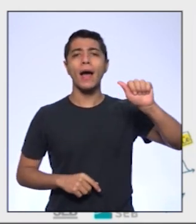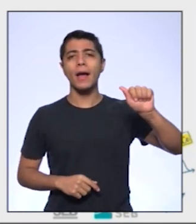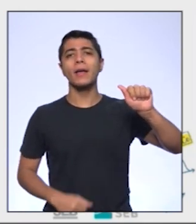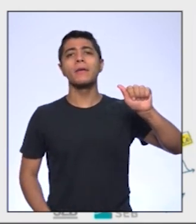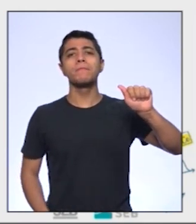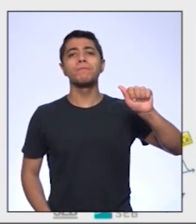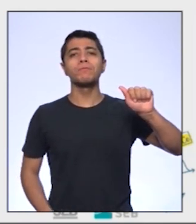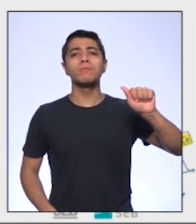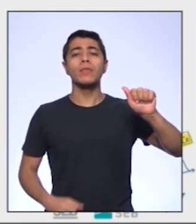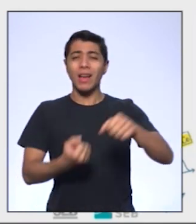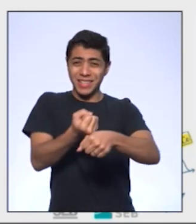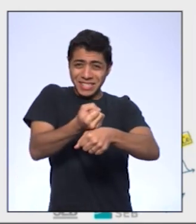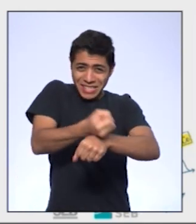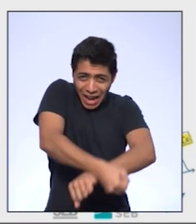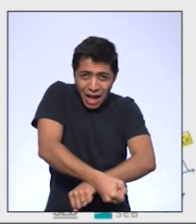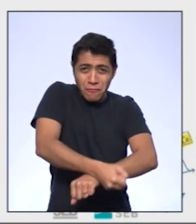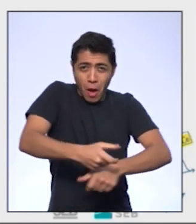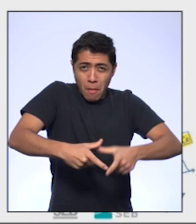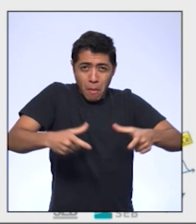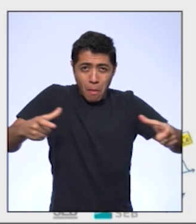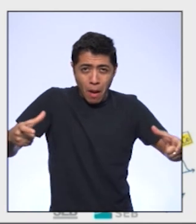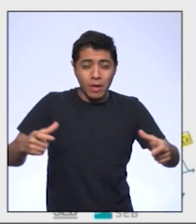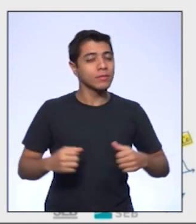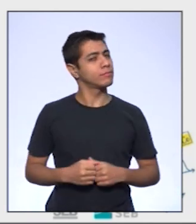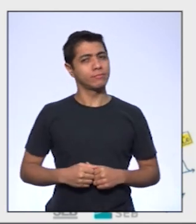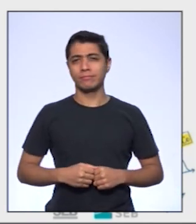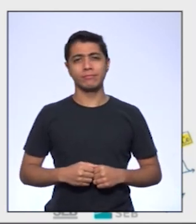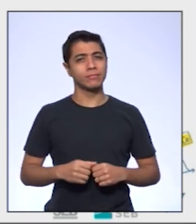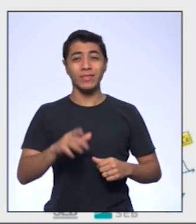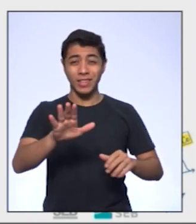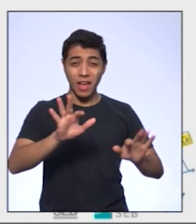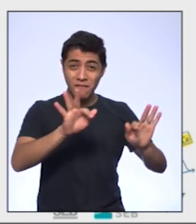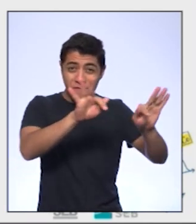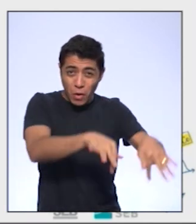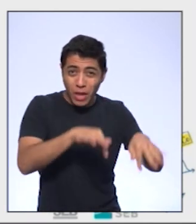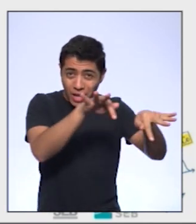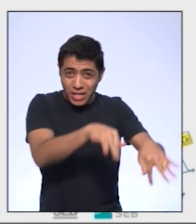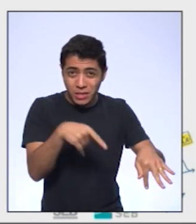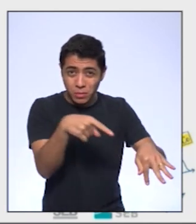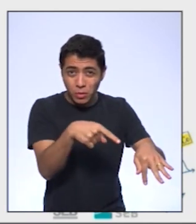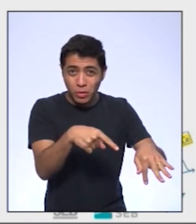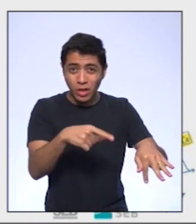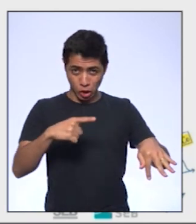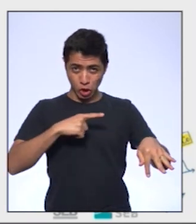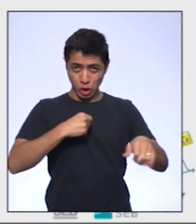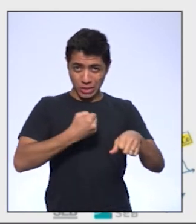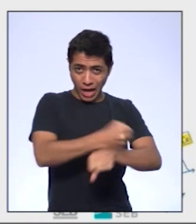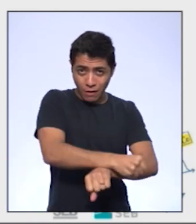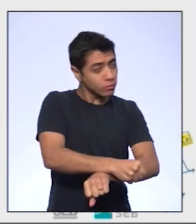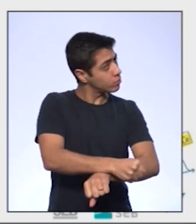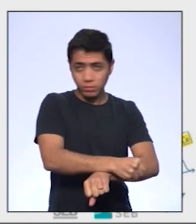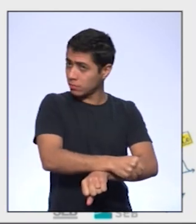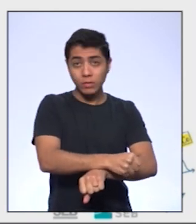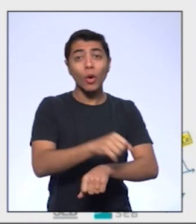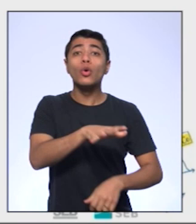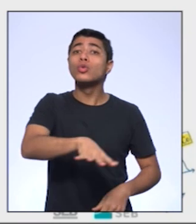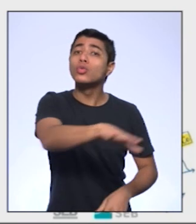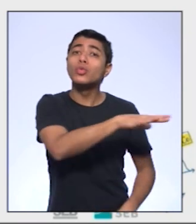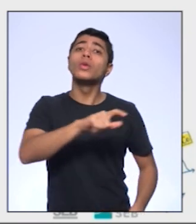não é presente no feudalismo. No feudalismo eu falo de trabalho servil. Gente, quem trabalha no campo são os servos. B, que é a